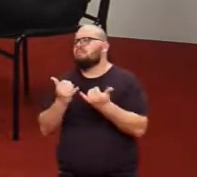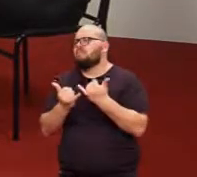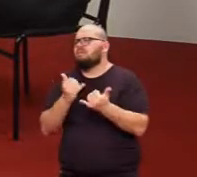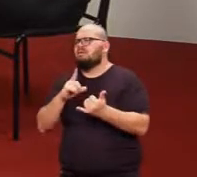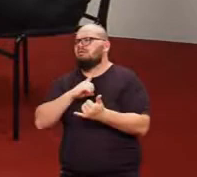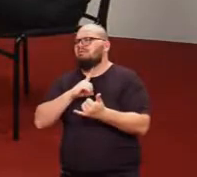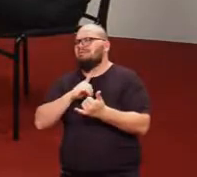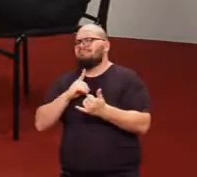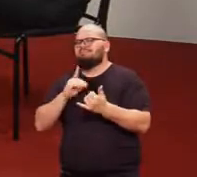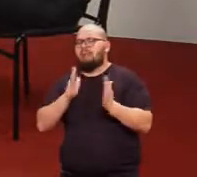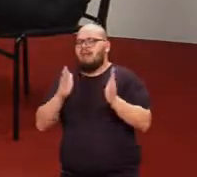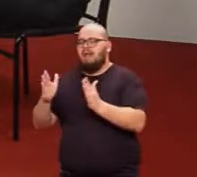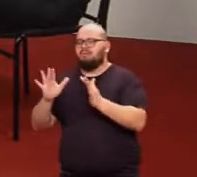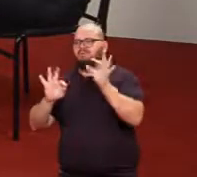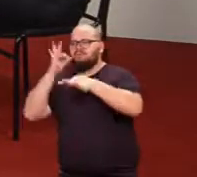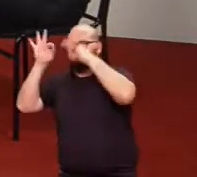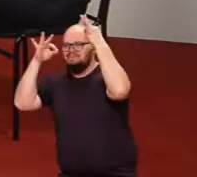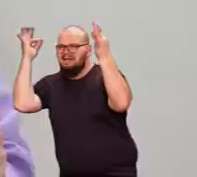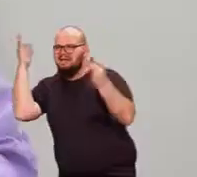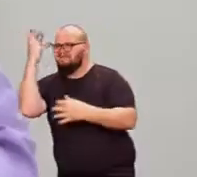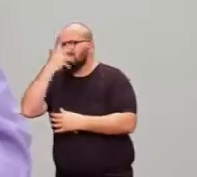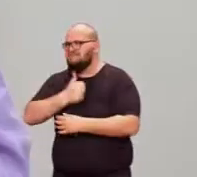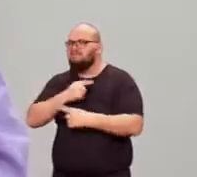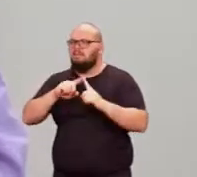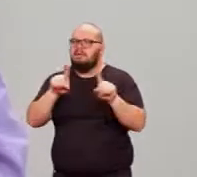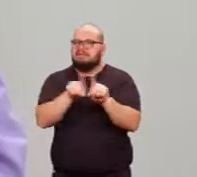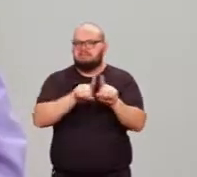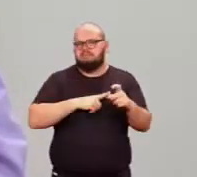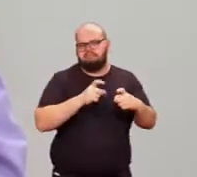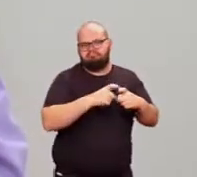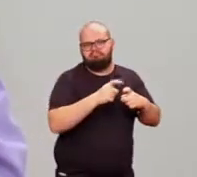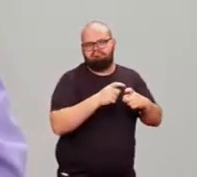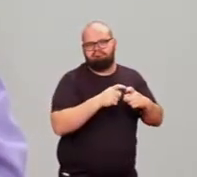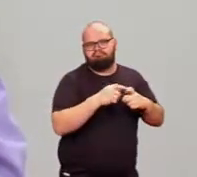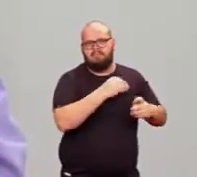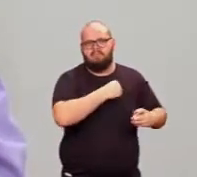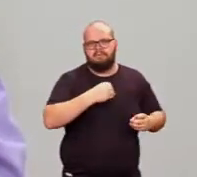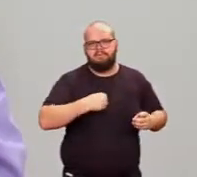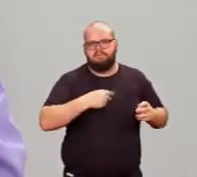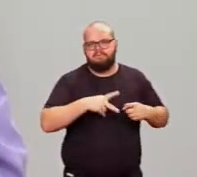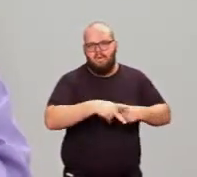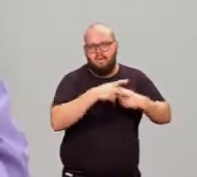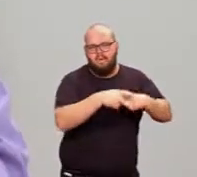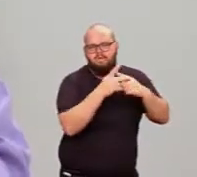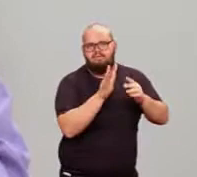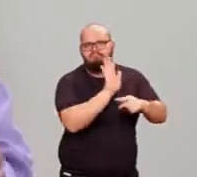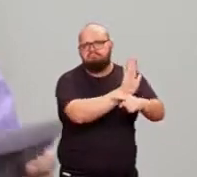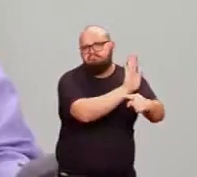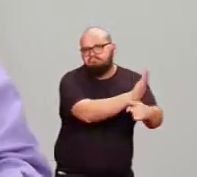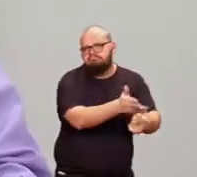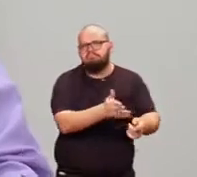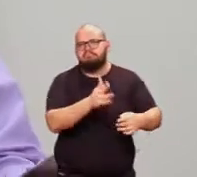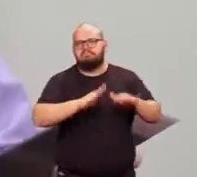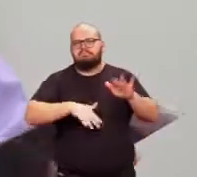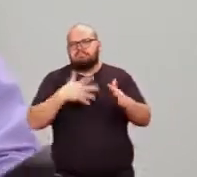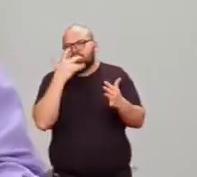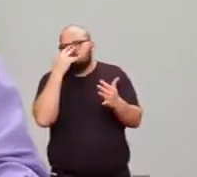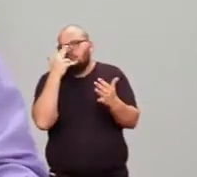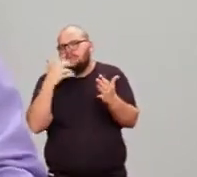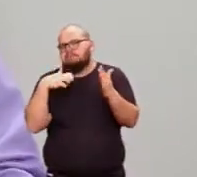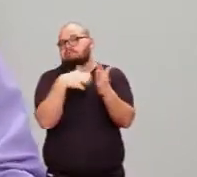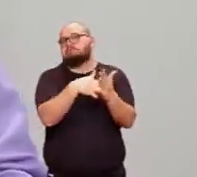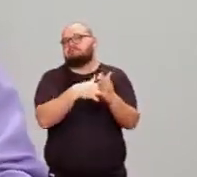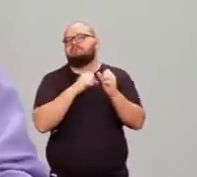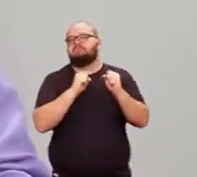Perfeito. Nós temos, digamos, um aspecto estético, mas tem um aspecto medicinal, também, obviamente, que é utilizado na recomposição diante de